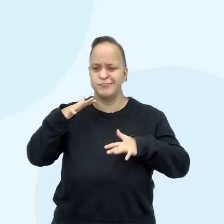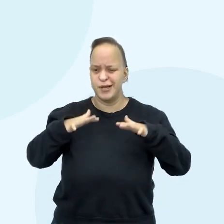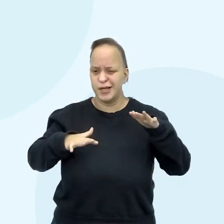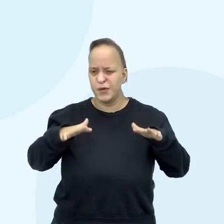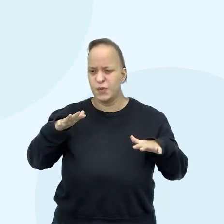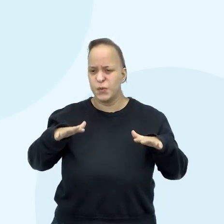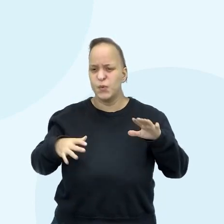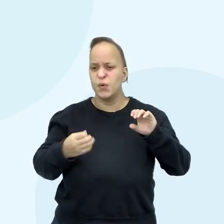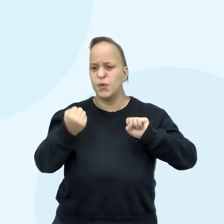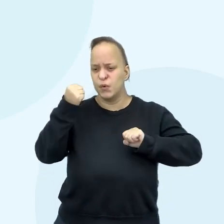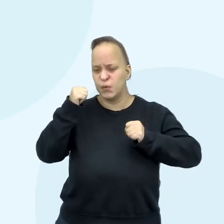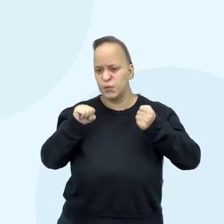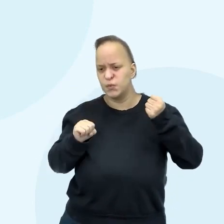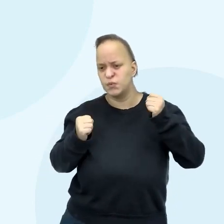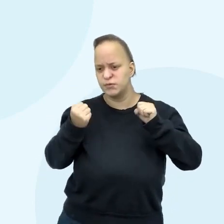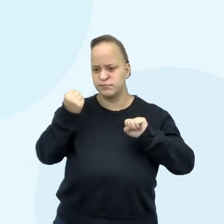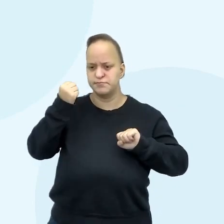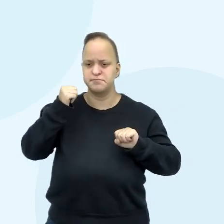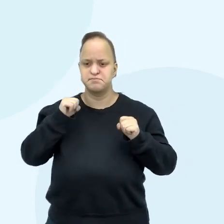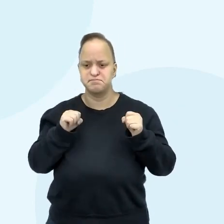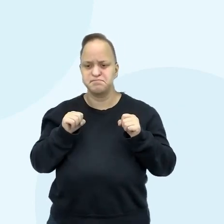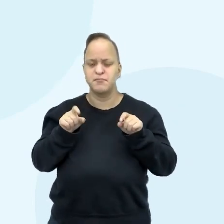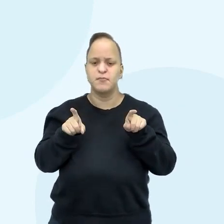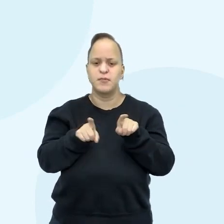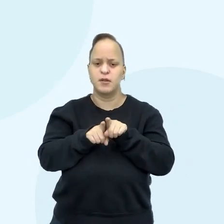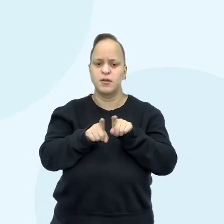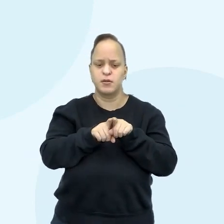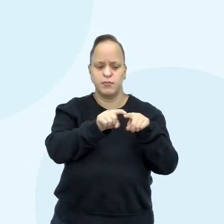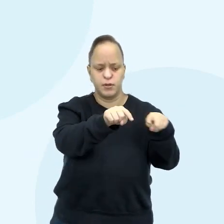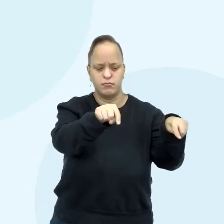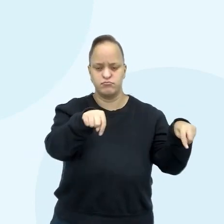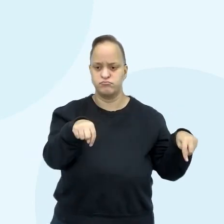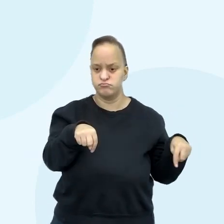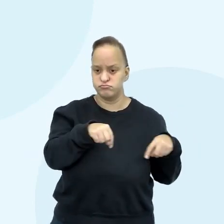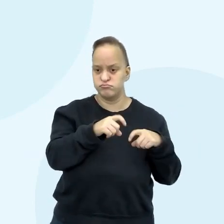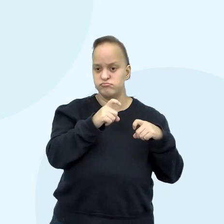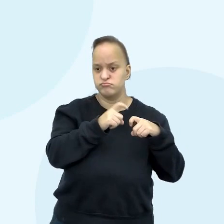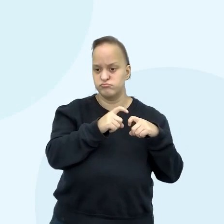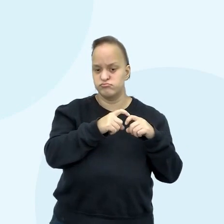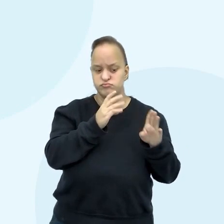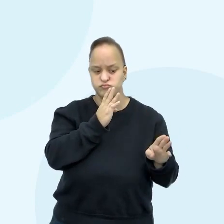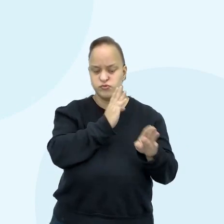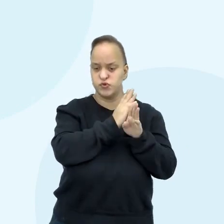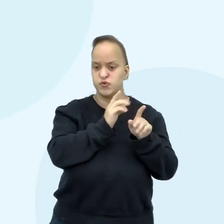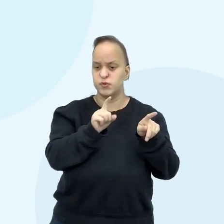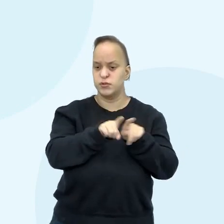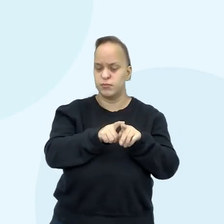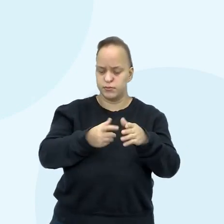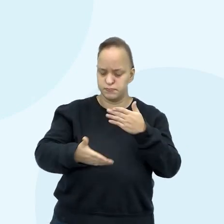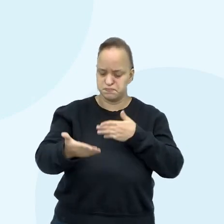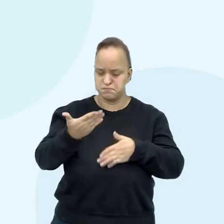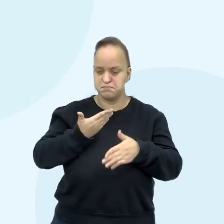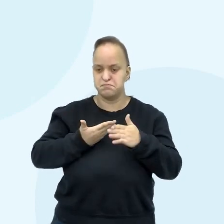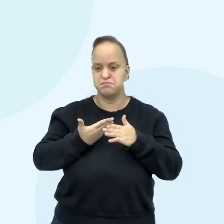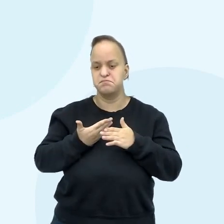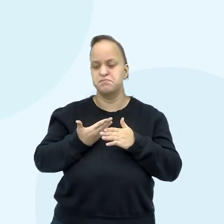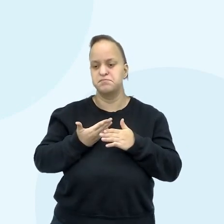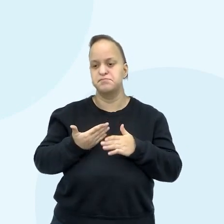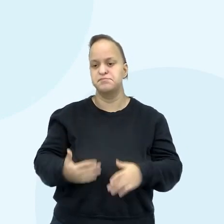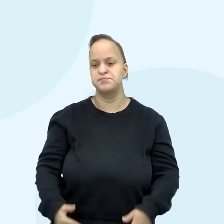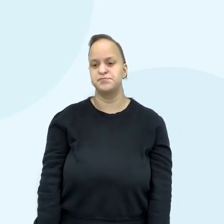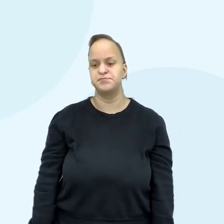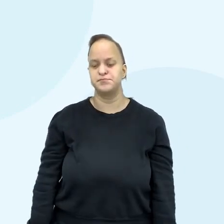processos industriais e laboratoriais, que vão desde diagnóstico médico ao tratamento do câncer também, né.